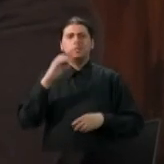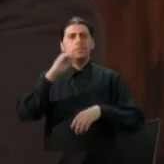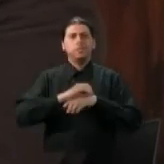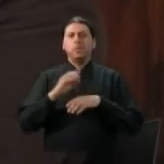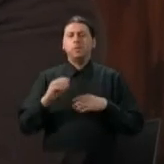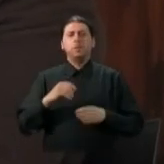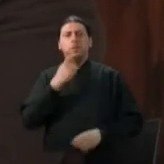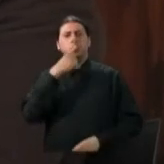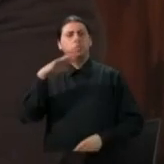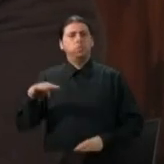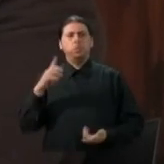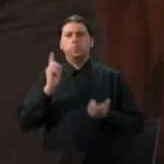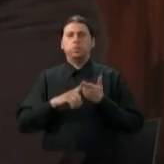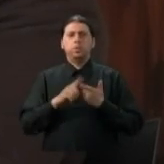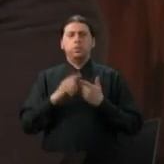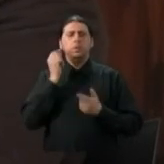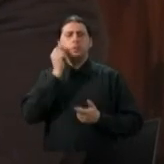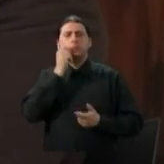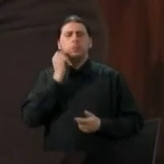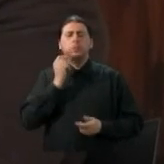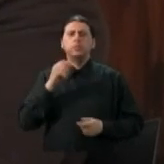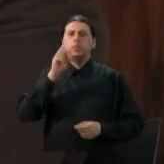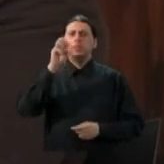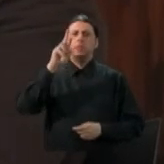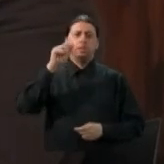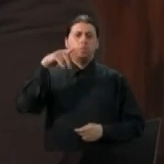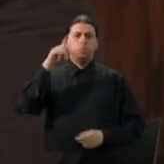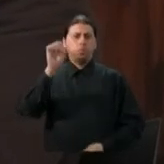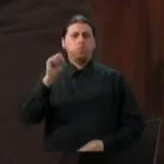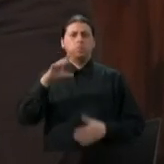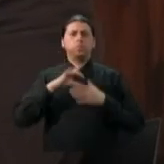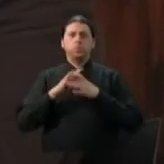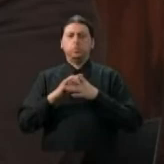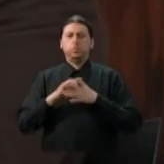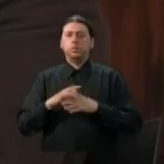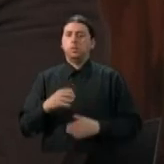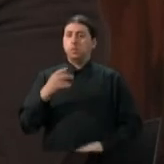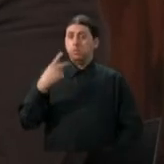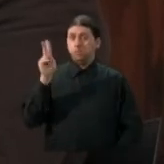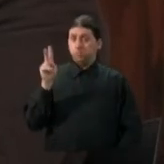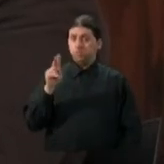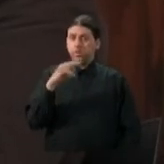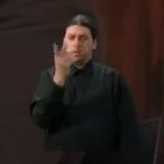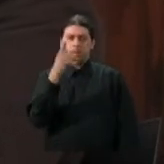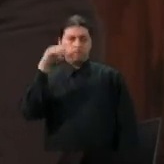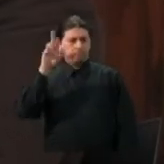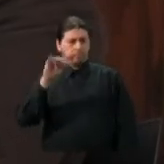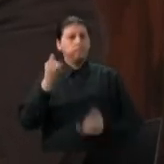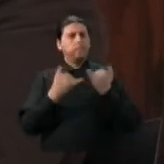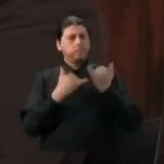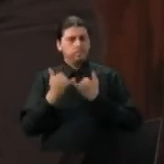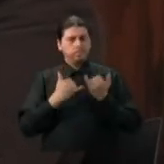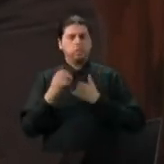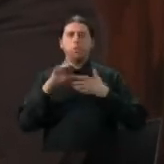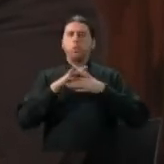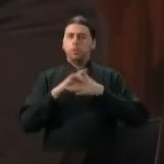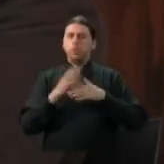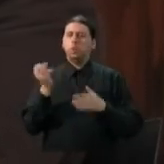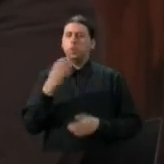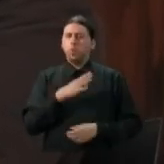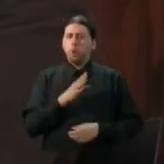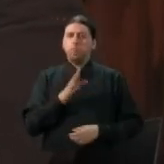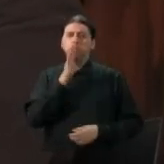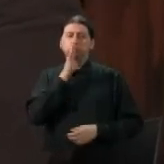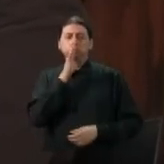alguma criança em função de sarampo. Então, fica vendo esse HPV, que é uma doença relativamente nova, pelo